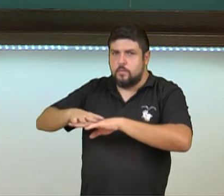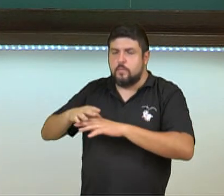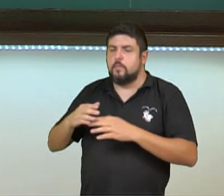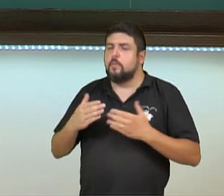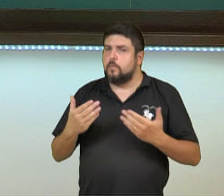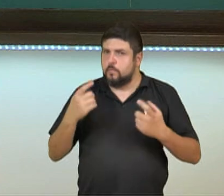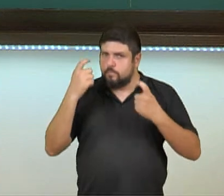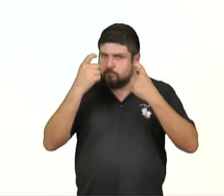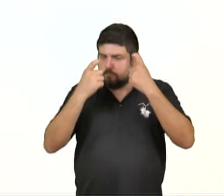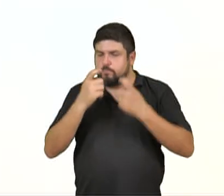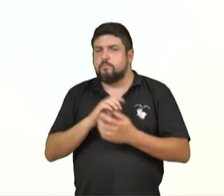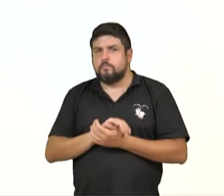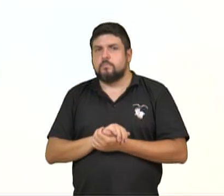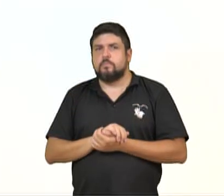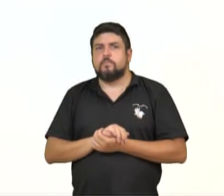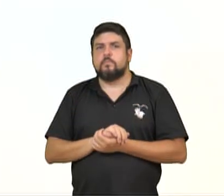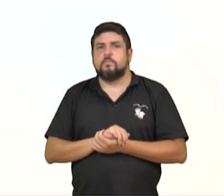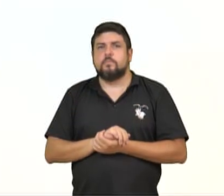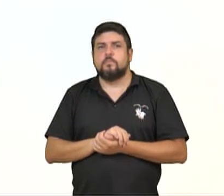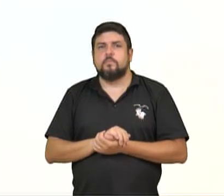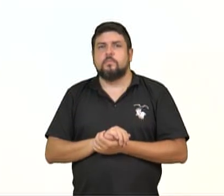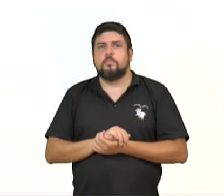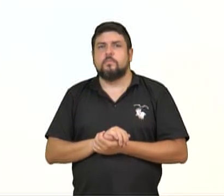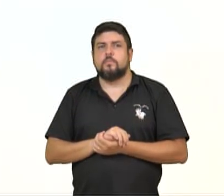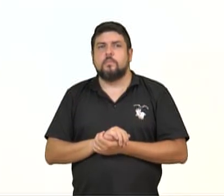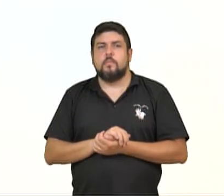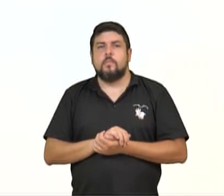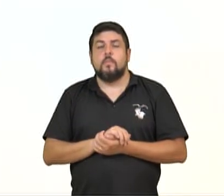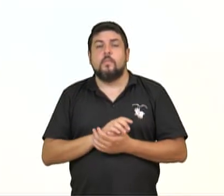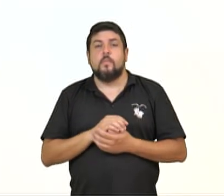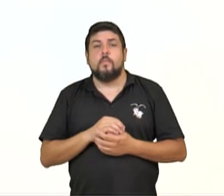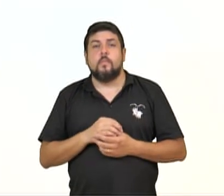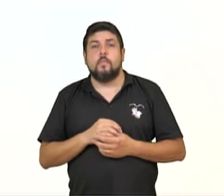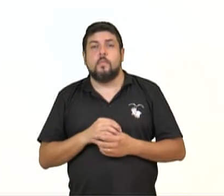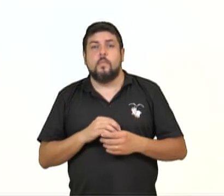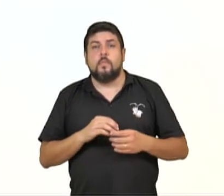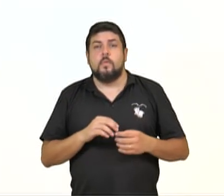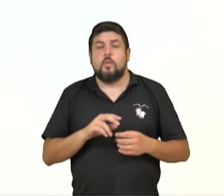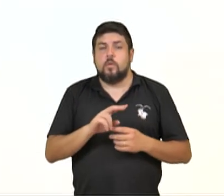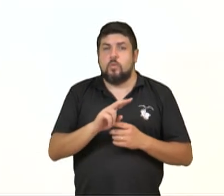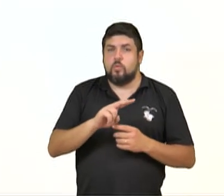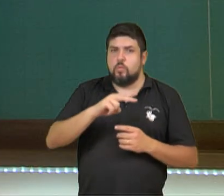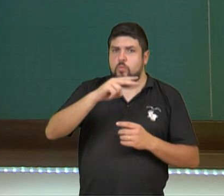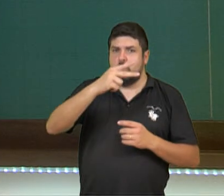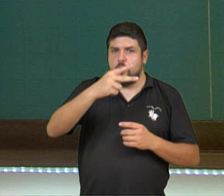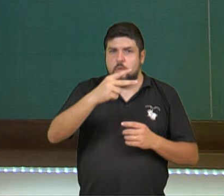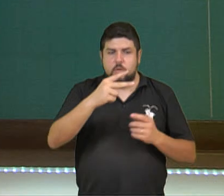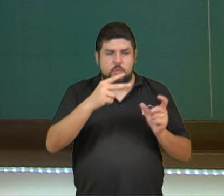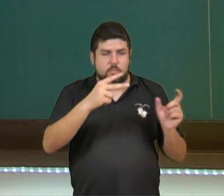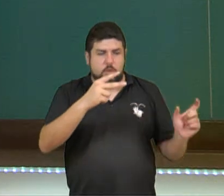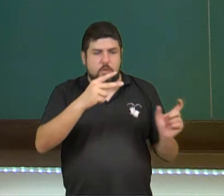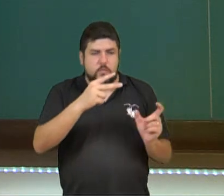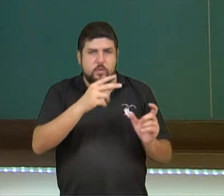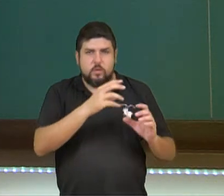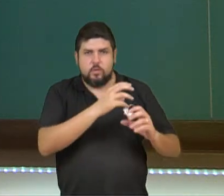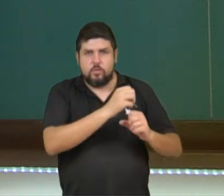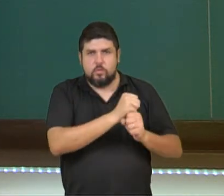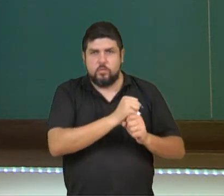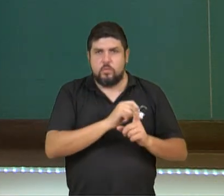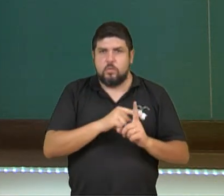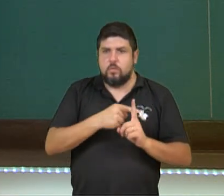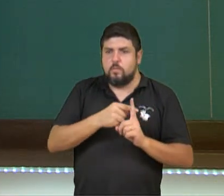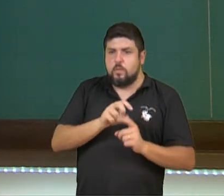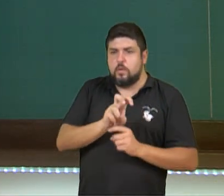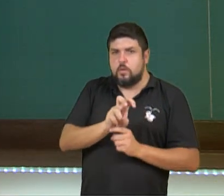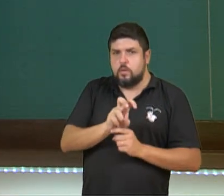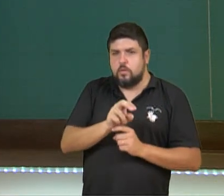com isso. Olha lá, o quadrado da soma de dois números mais 5 unidades é